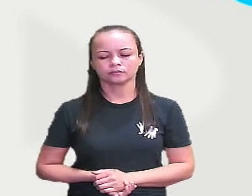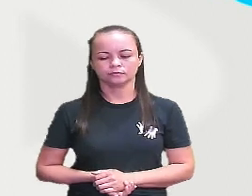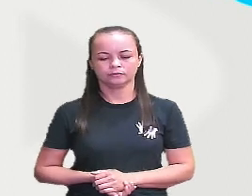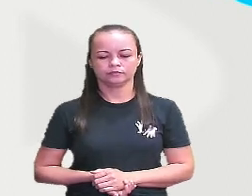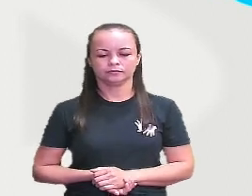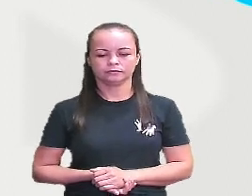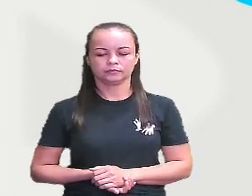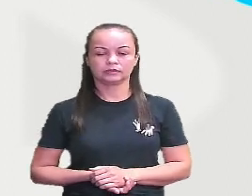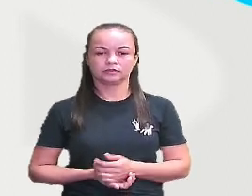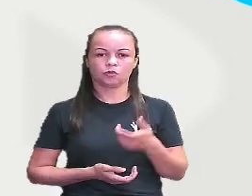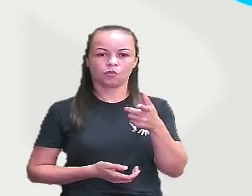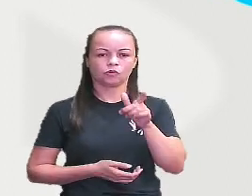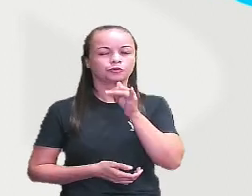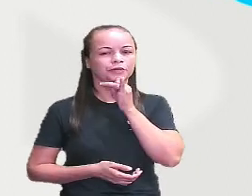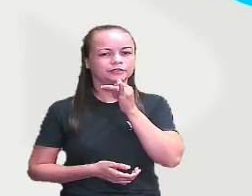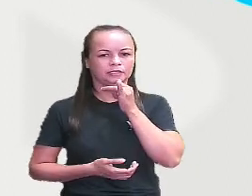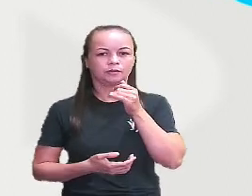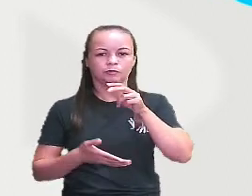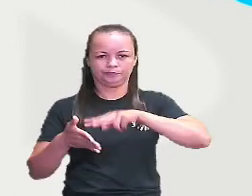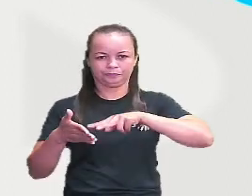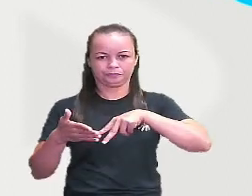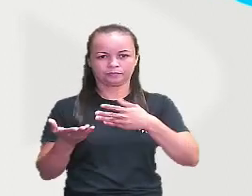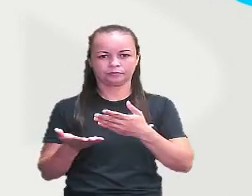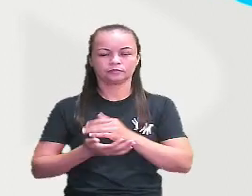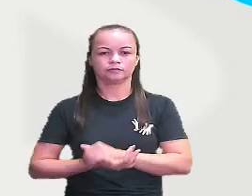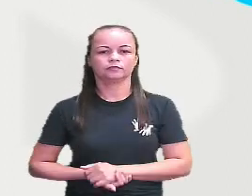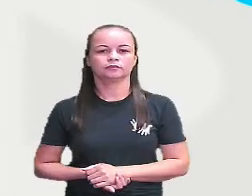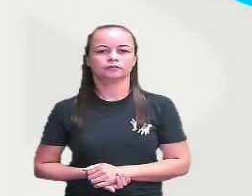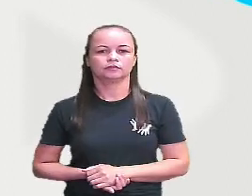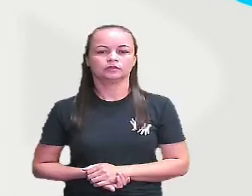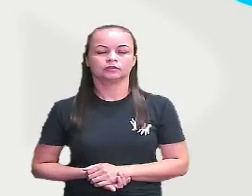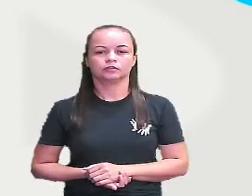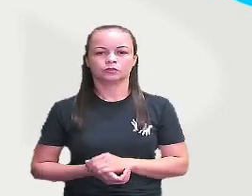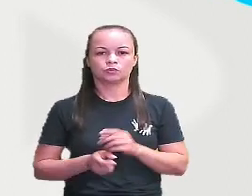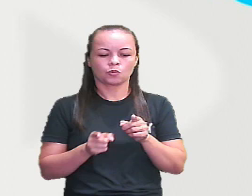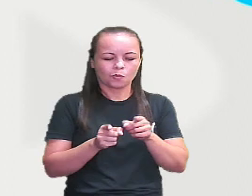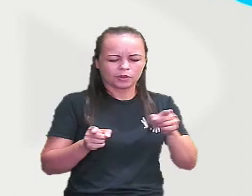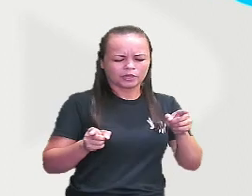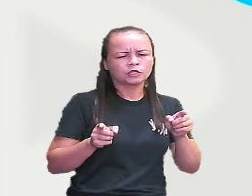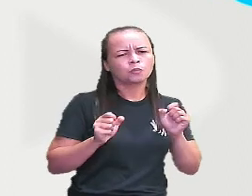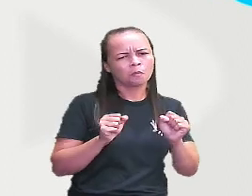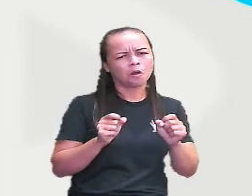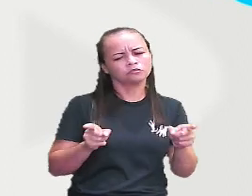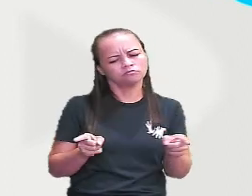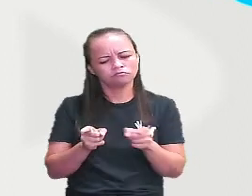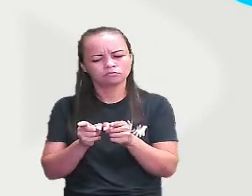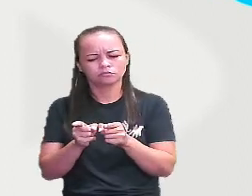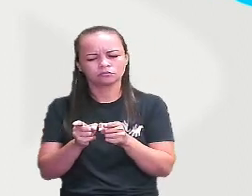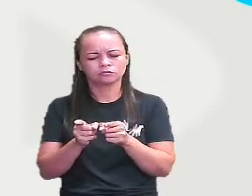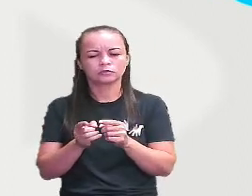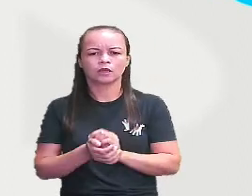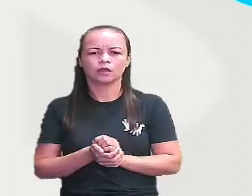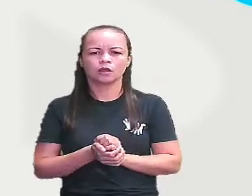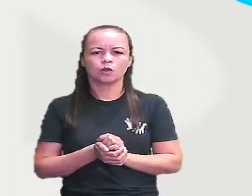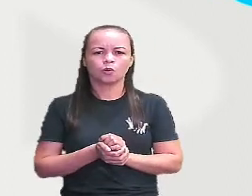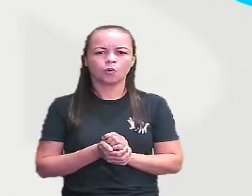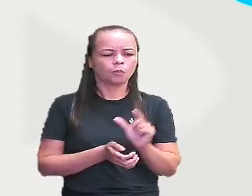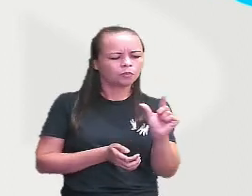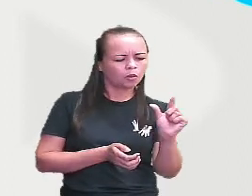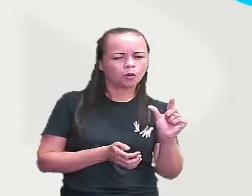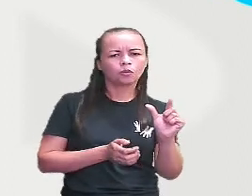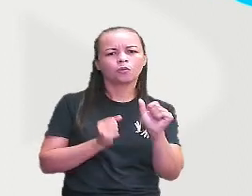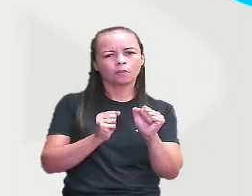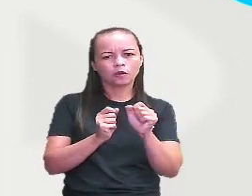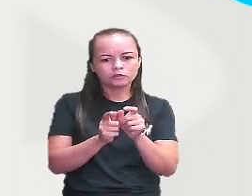Trouxe mais exemplos para a gente ler aqui. O comprido pode ser curto e o pouco pode ser muito.